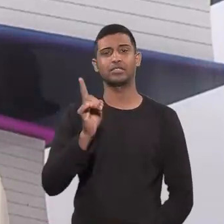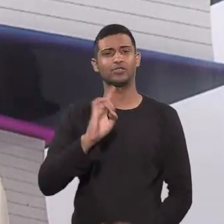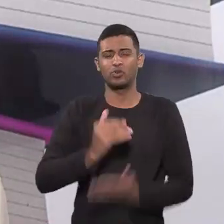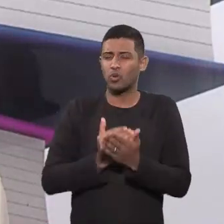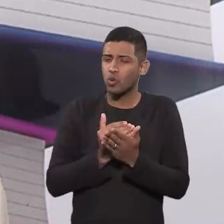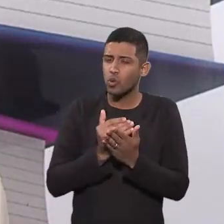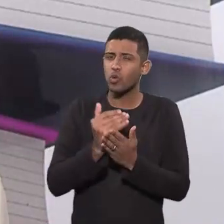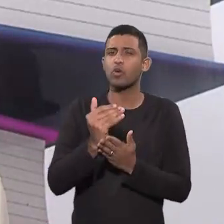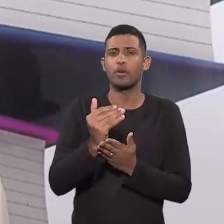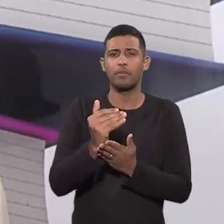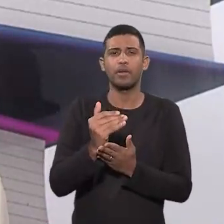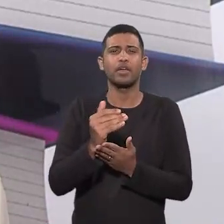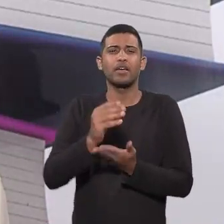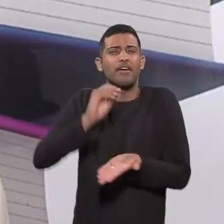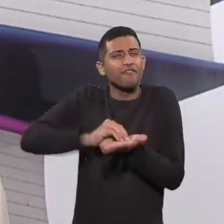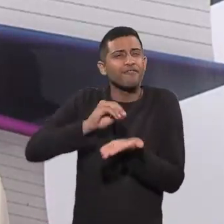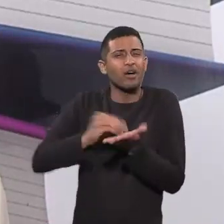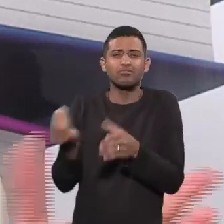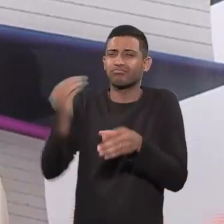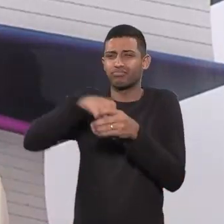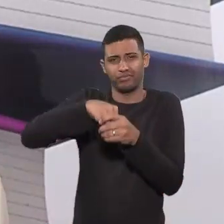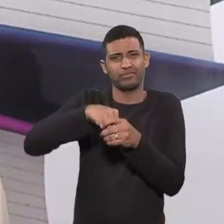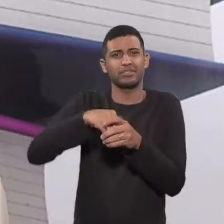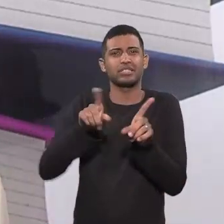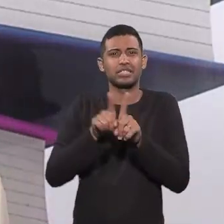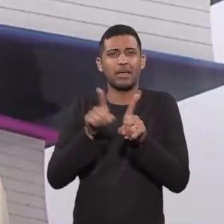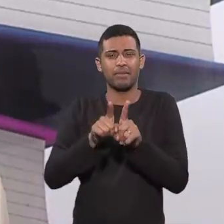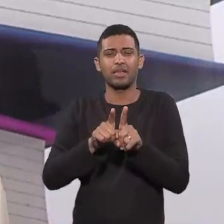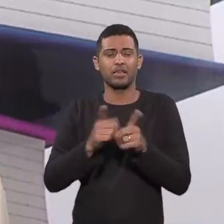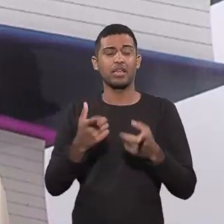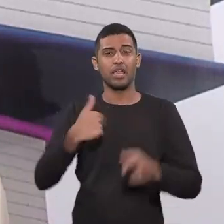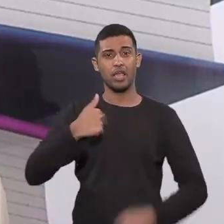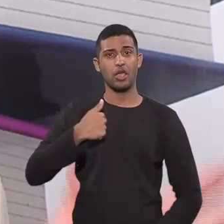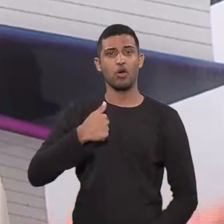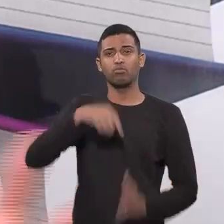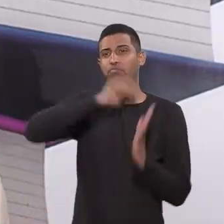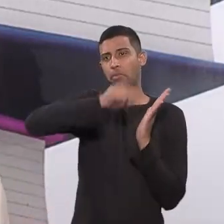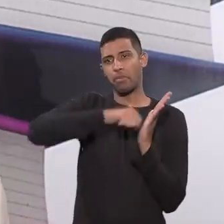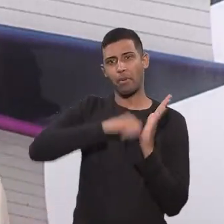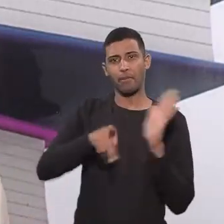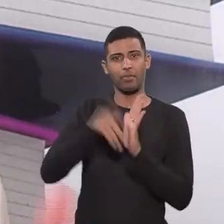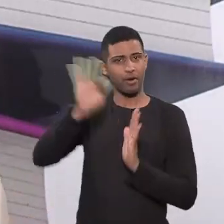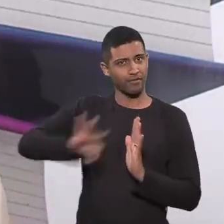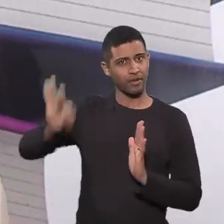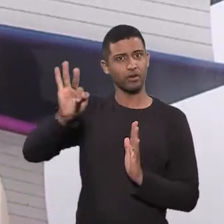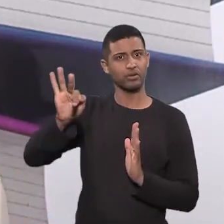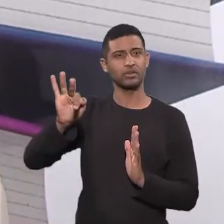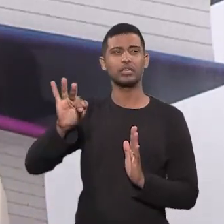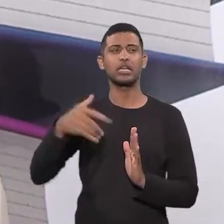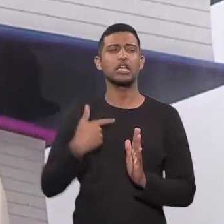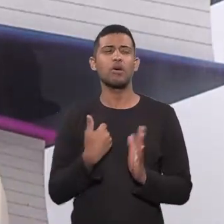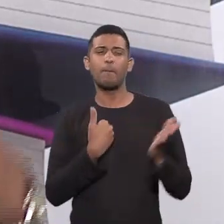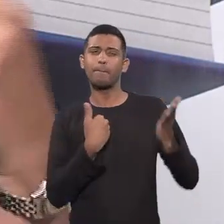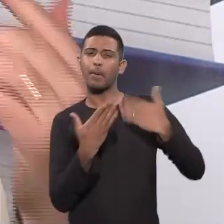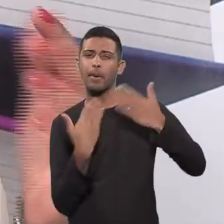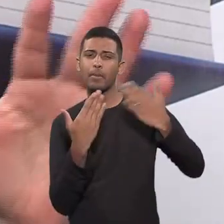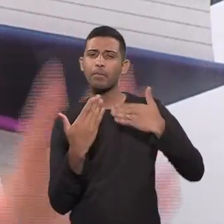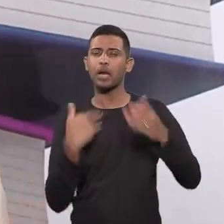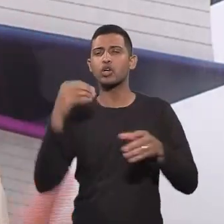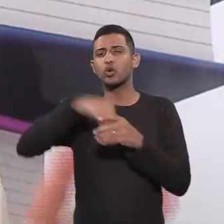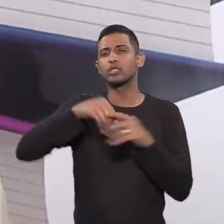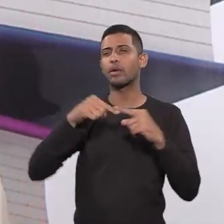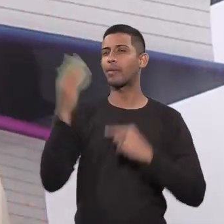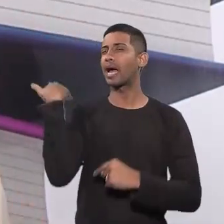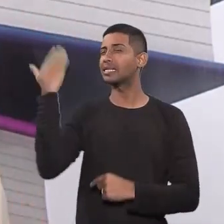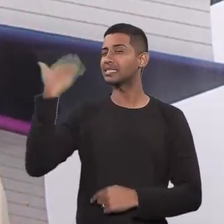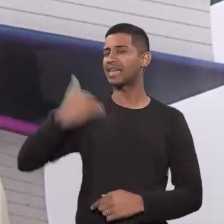No início, a falta de inclusão, inclusive a minha monografia é tema disso, dificuldade de inclusão que eu tive com ele lá atrás,